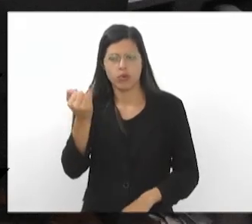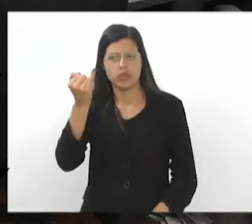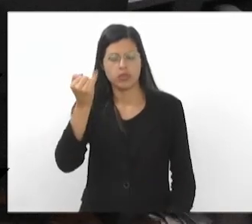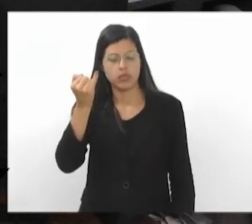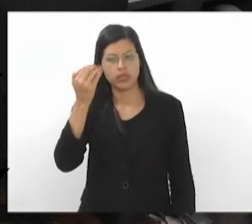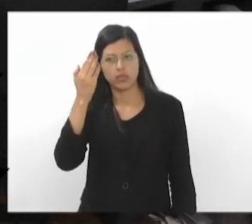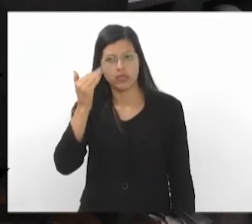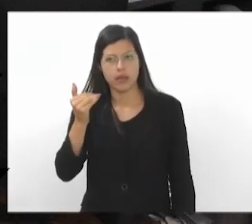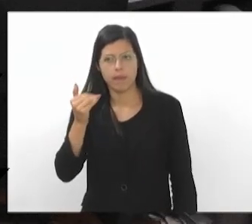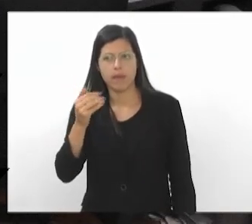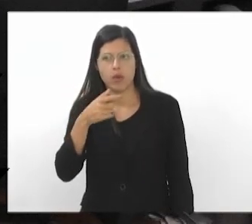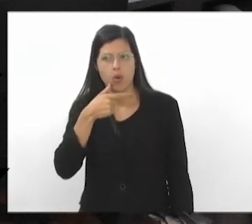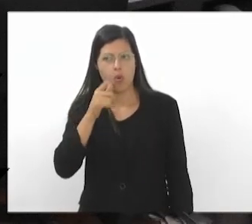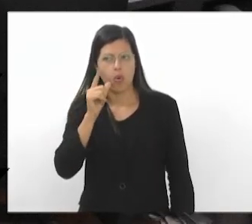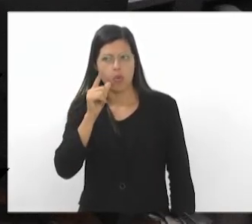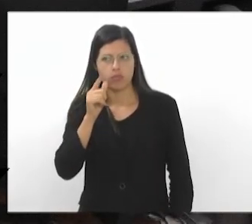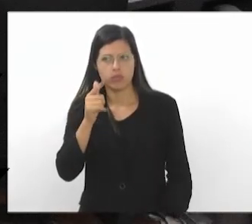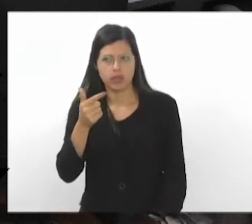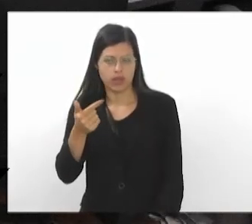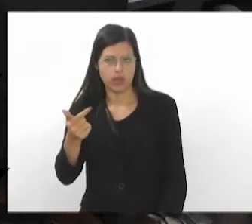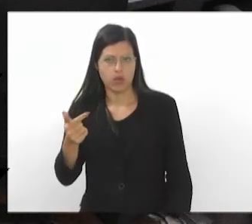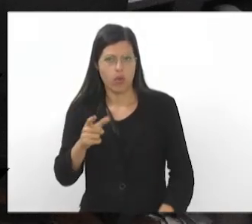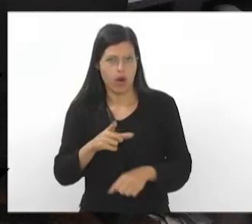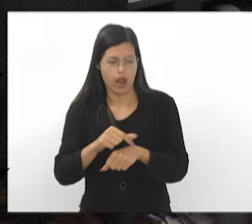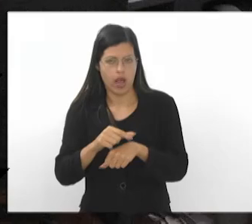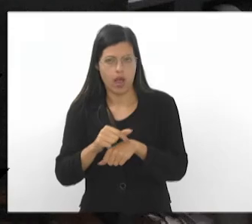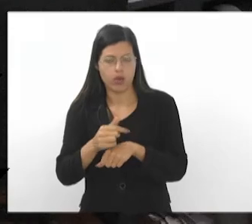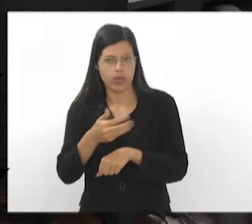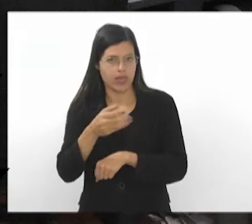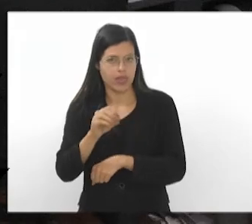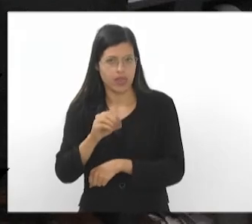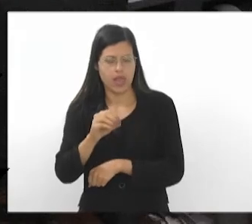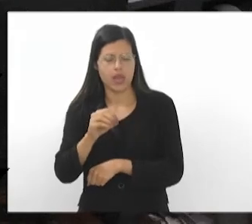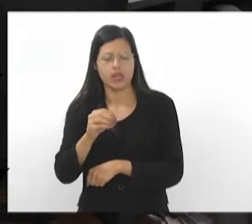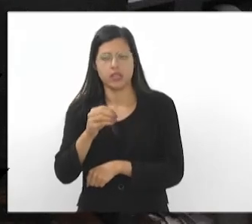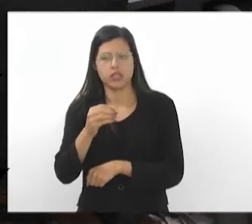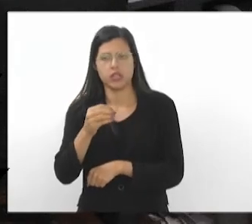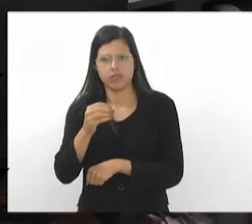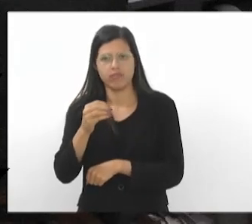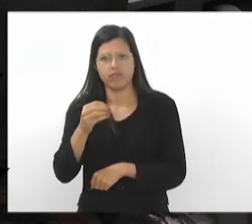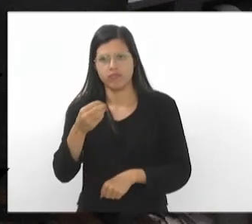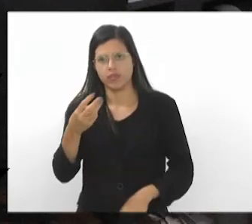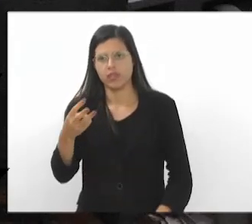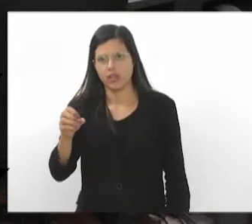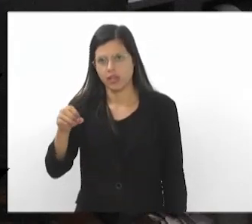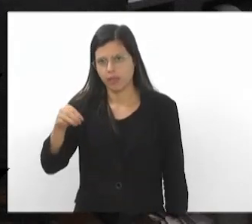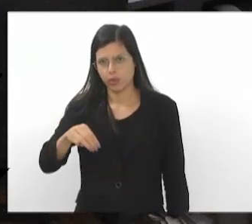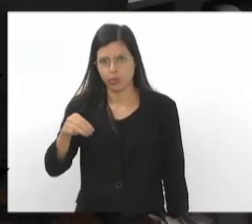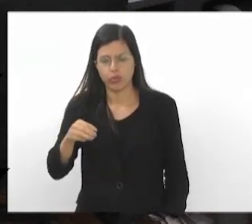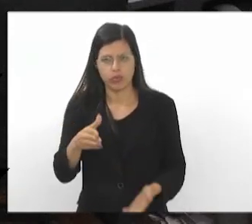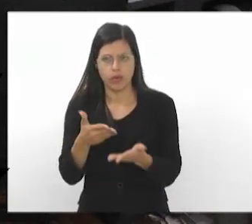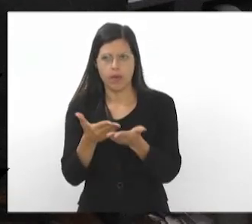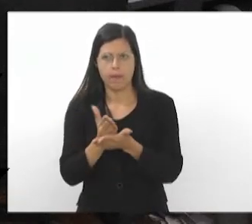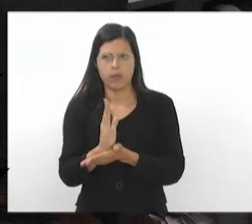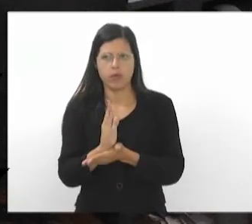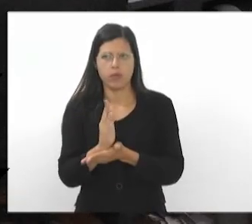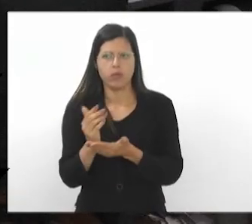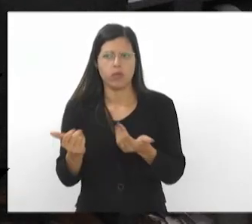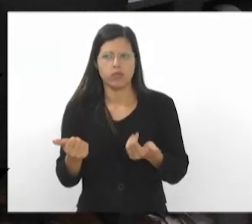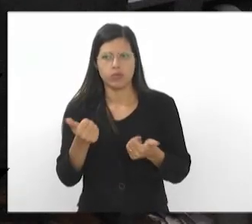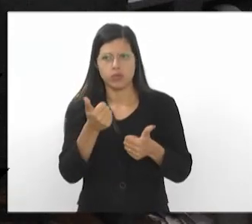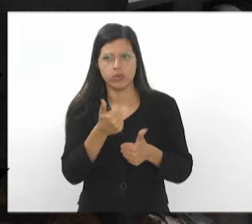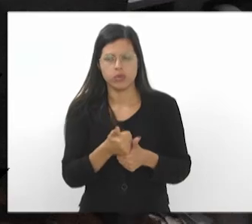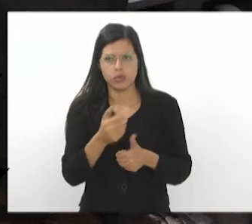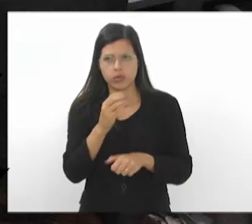ontem, por volta das 22h30, aprovou um substitutivo